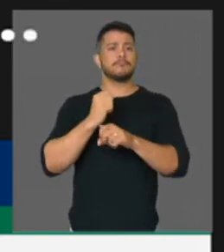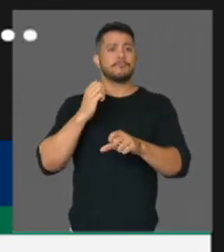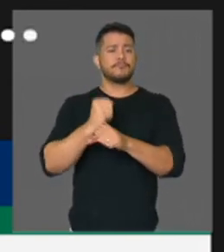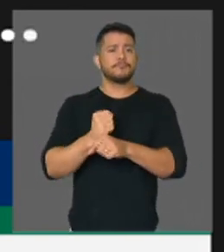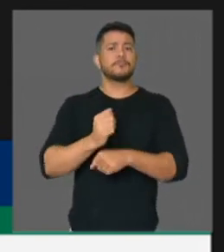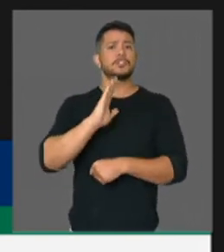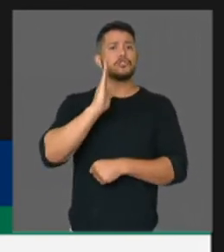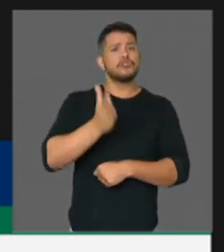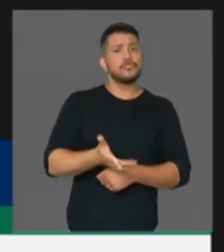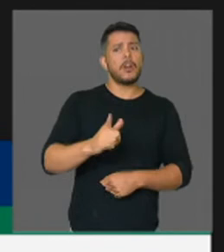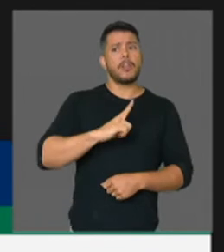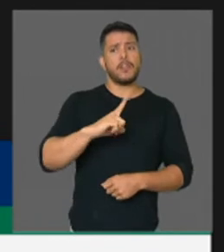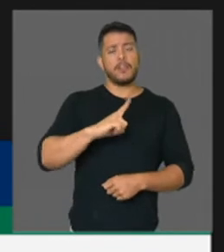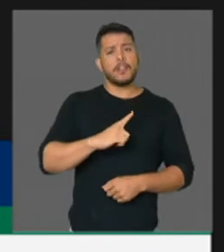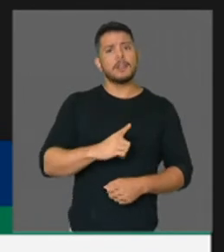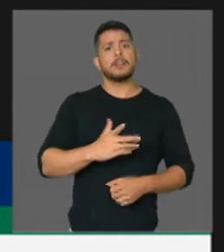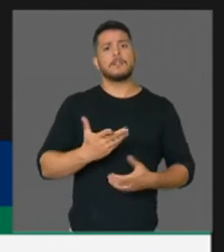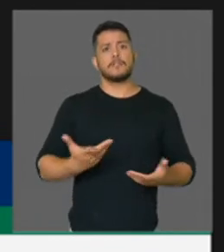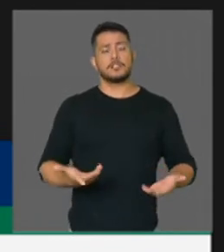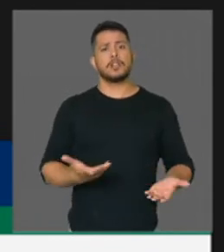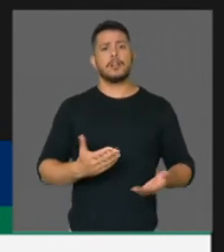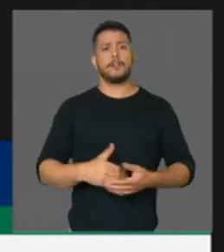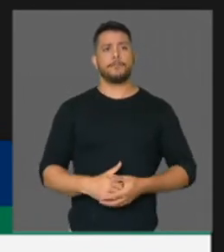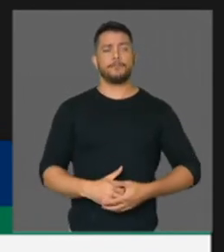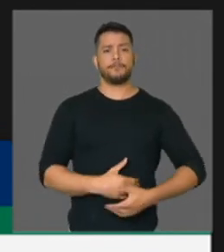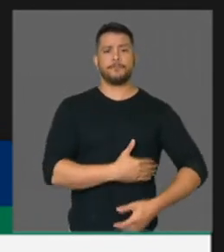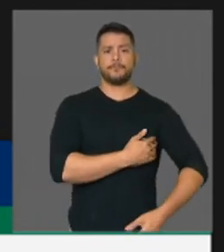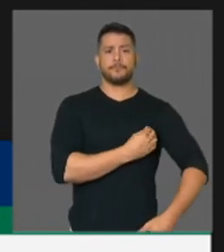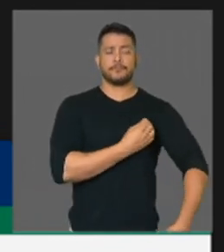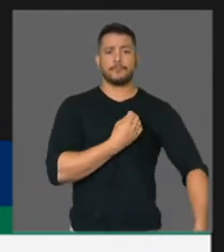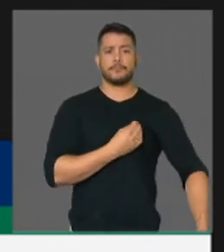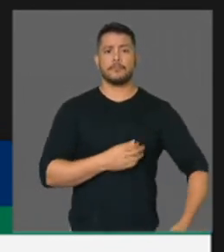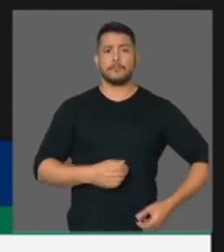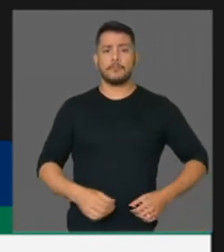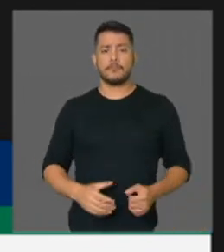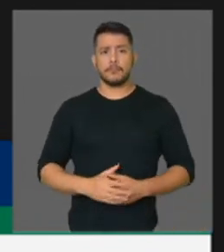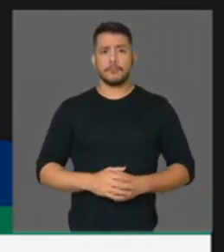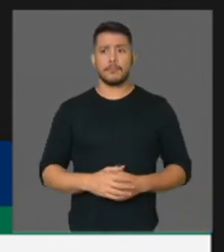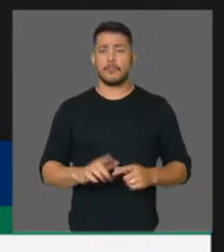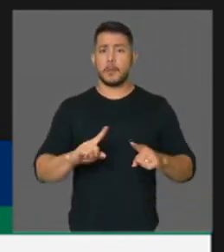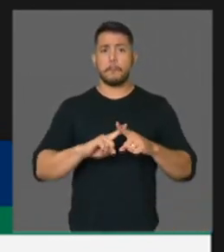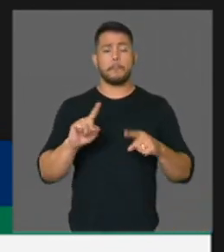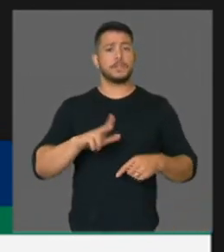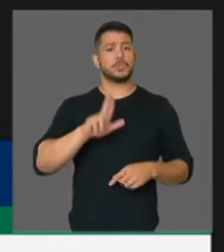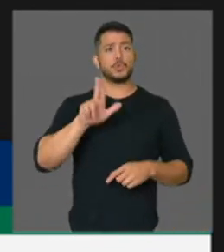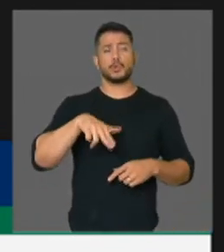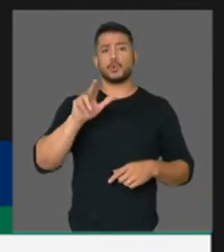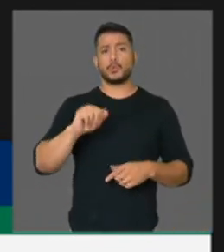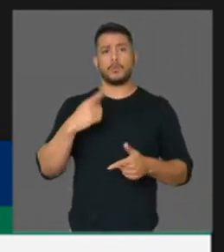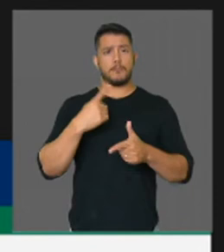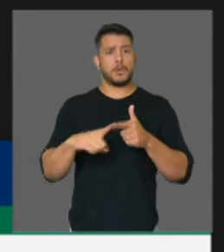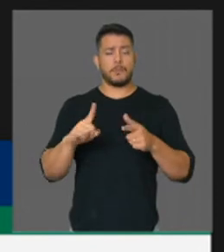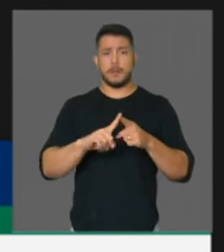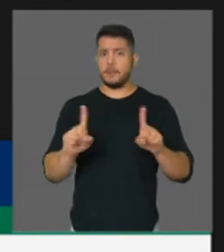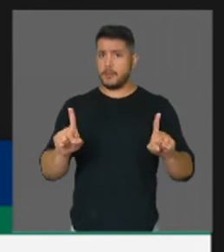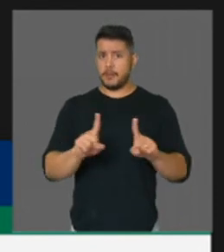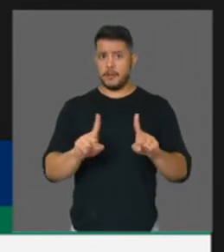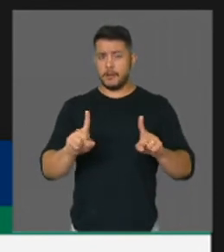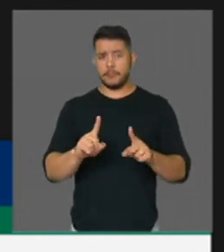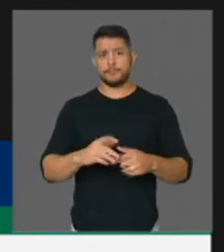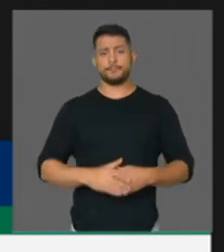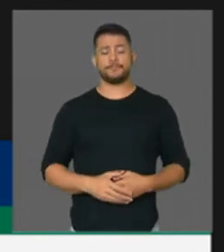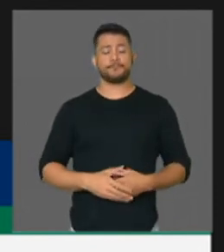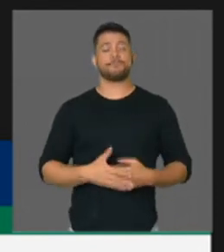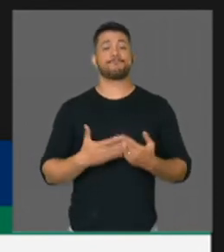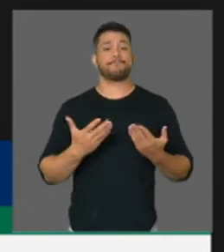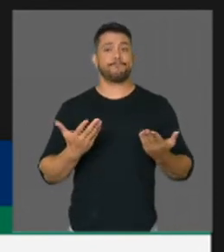a chave do cofre do país na mão e não deixou o cofre cair no pé como os outros fizeram. Pois